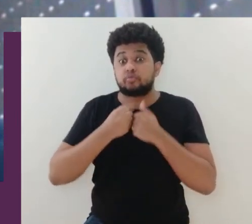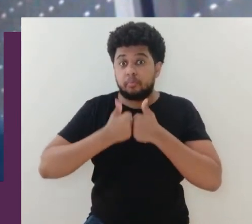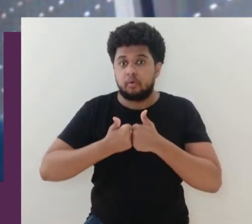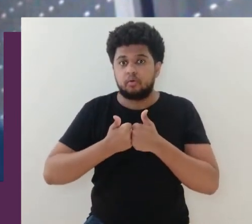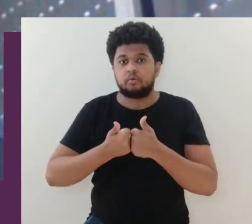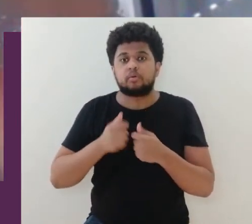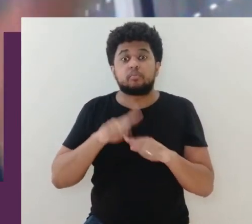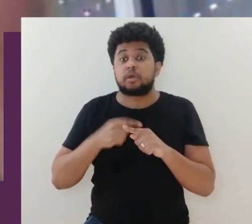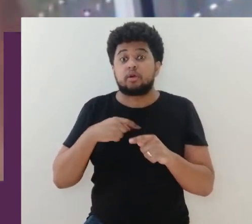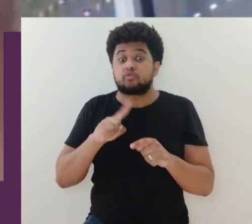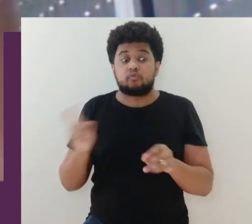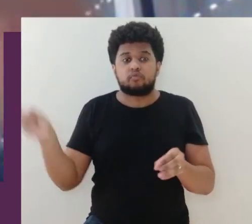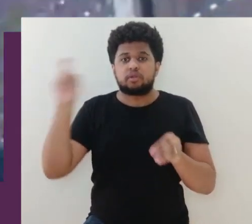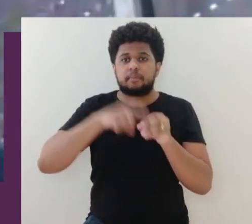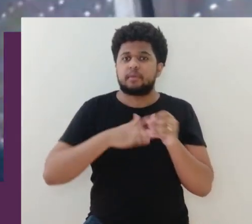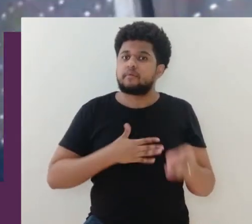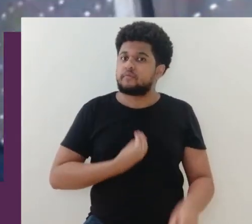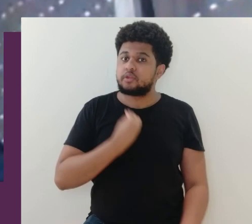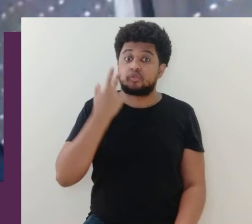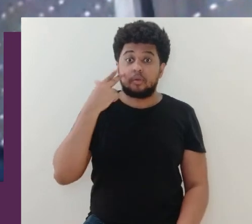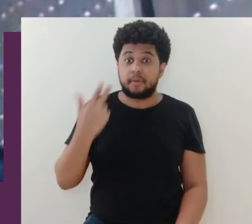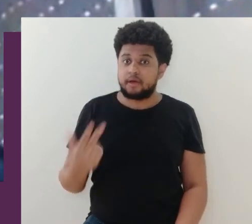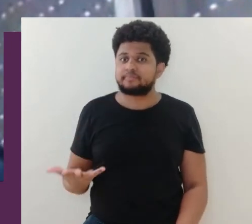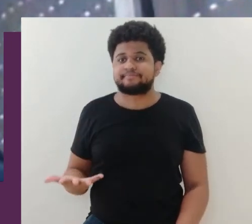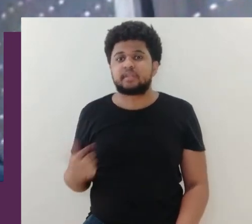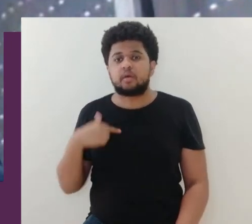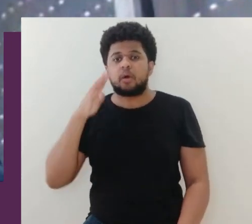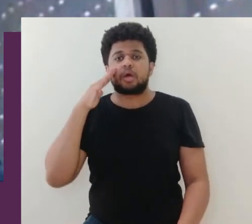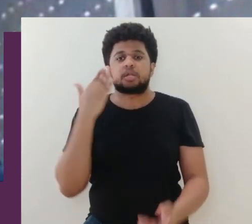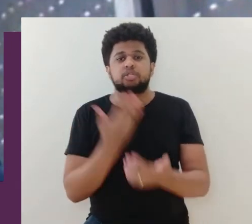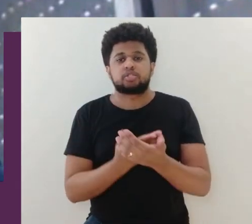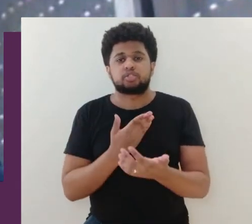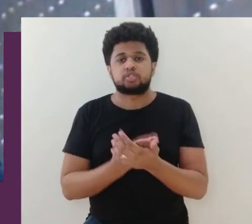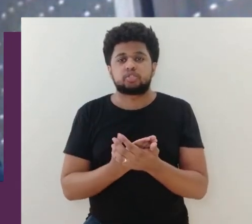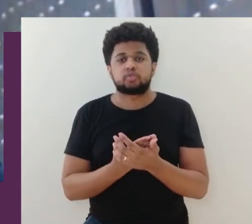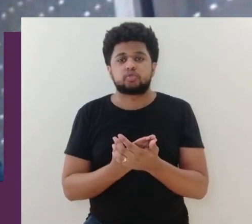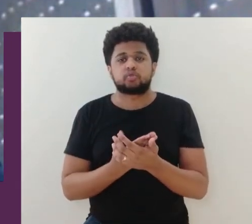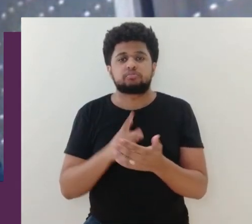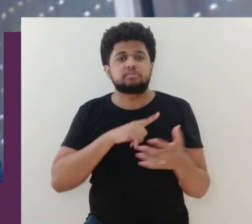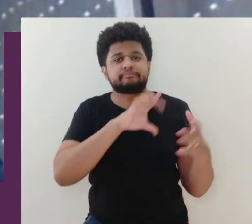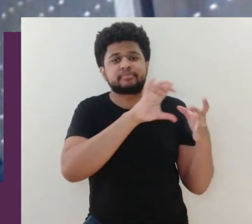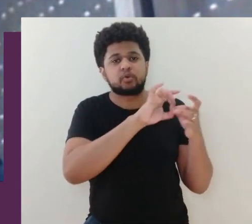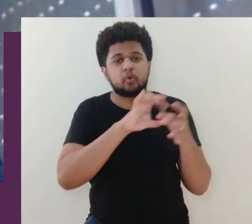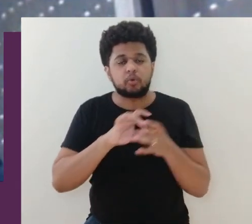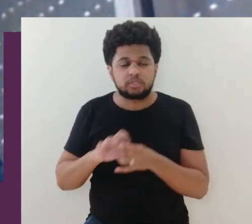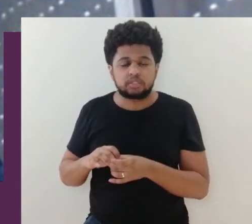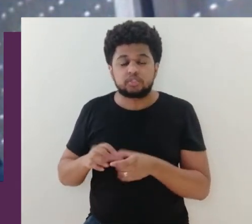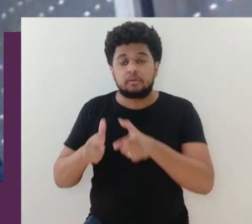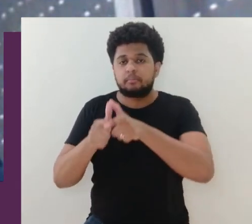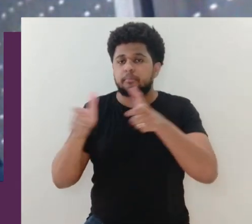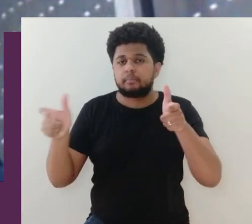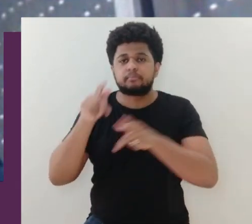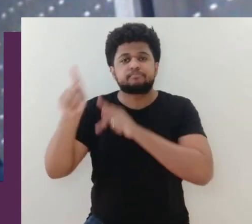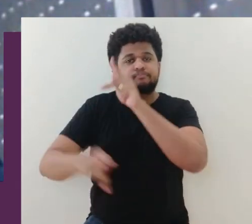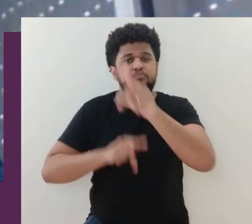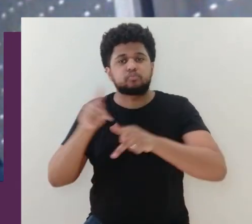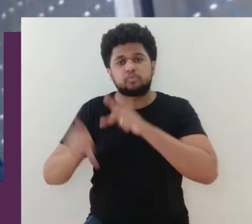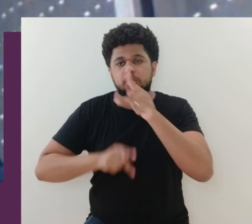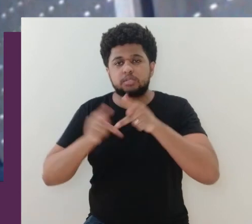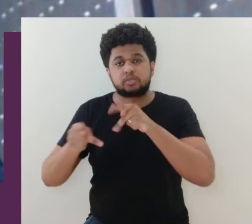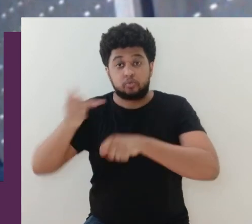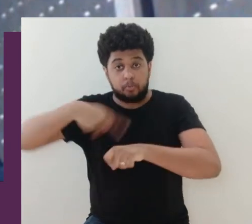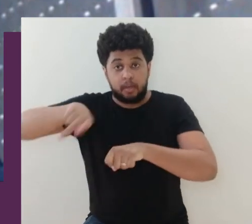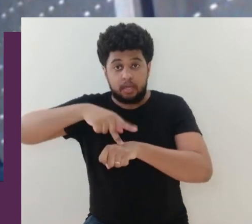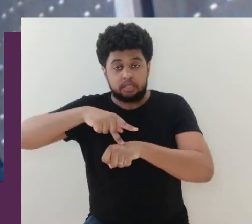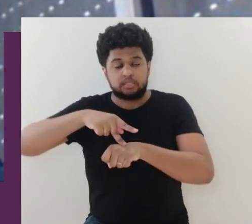protegido, né, até um certo ponto, por que eu não voltaria para a minha vida normal? Então, eu acredito que, dentro de um contexto em que a maioria